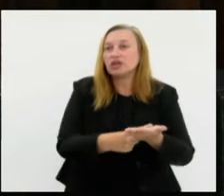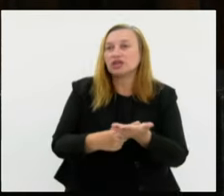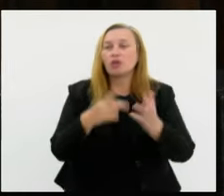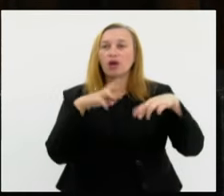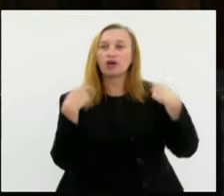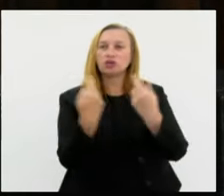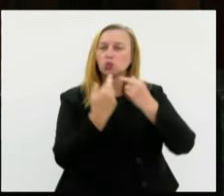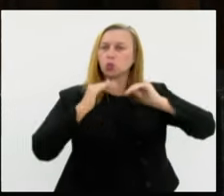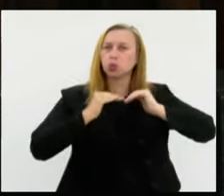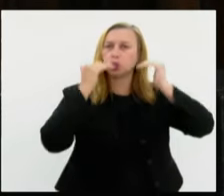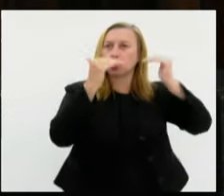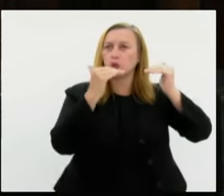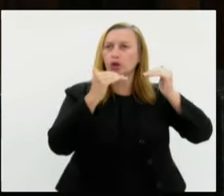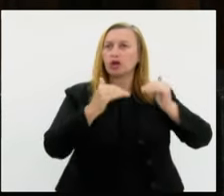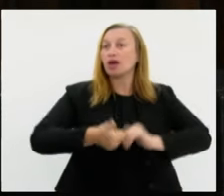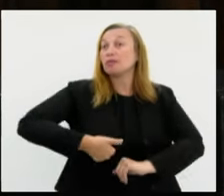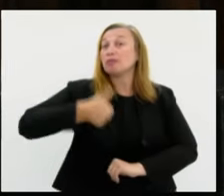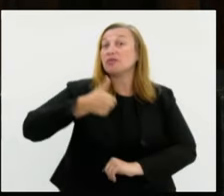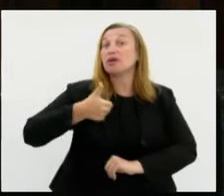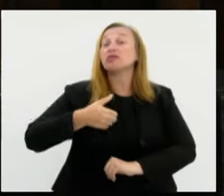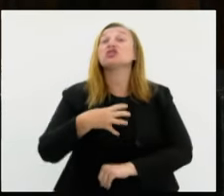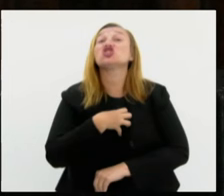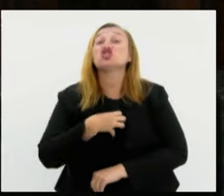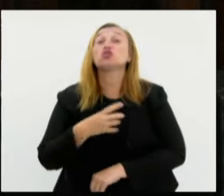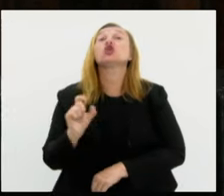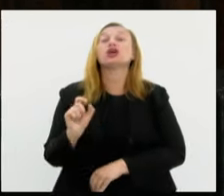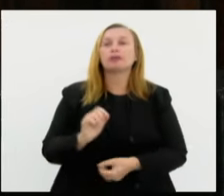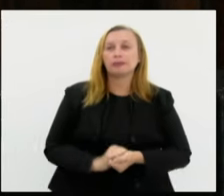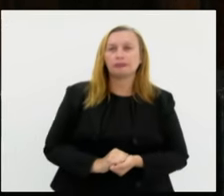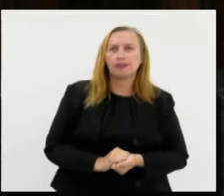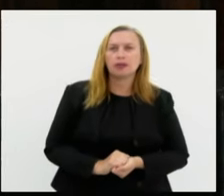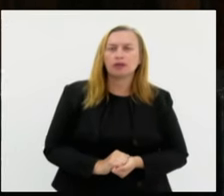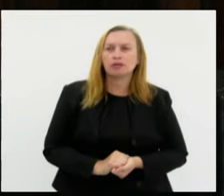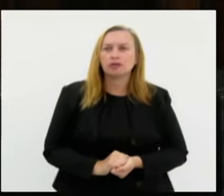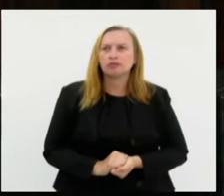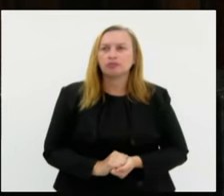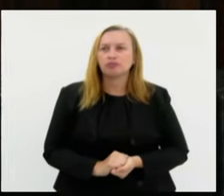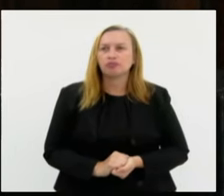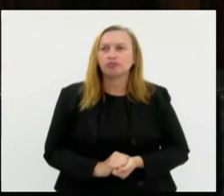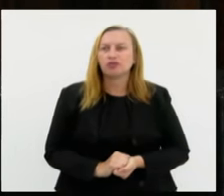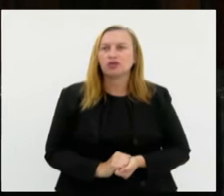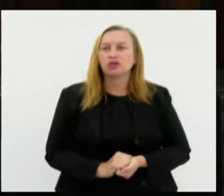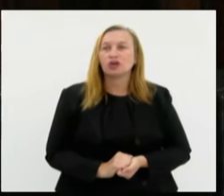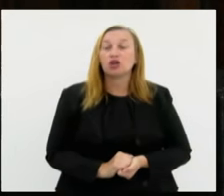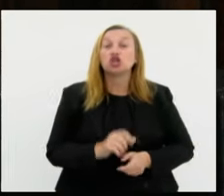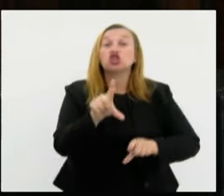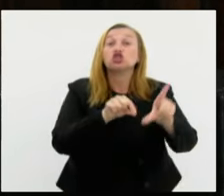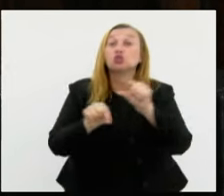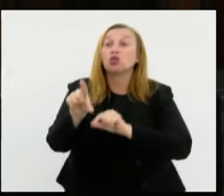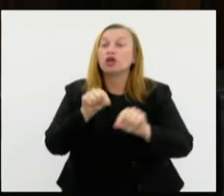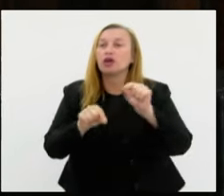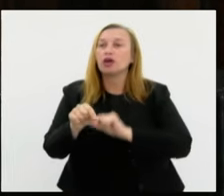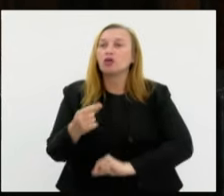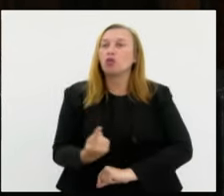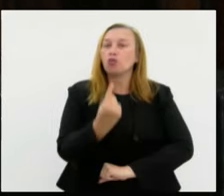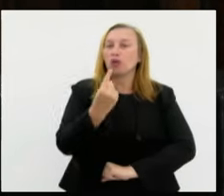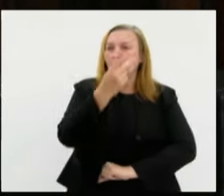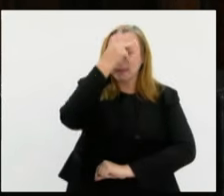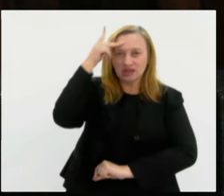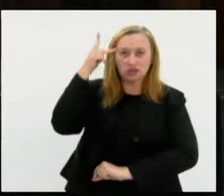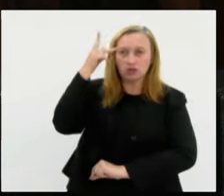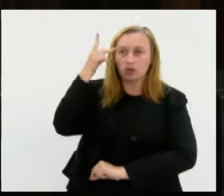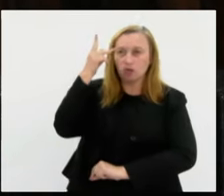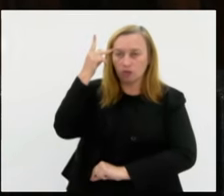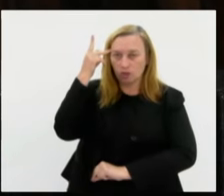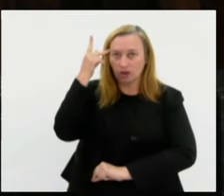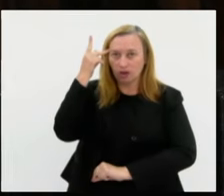extraordinária no sentido, em primeiro lugar, de estabelecer um relator para o caso. Ato